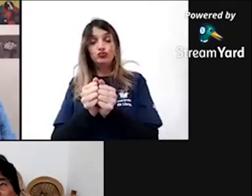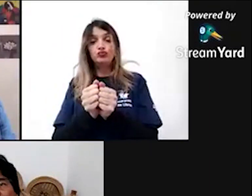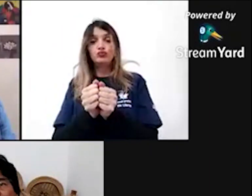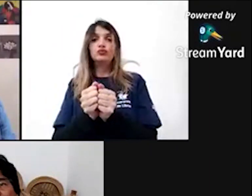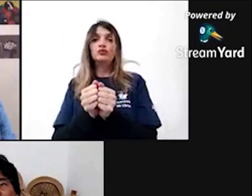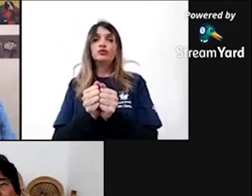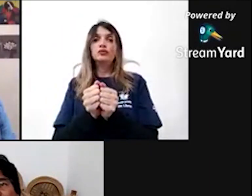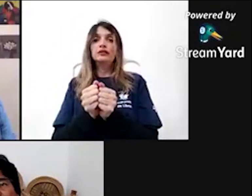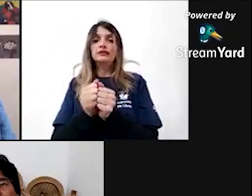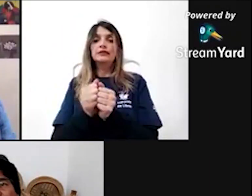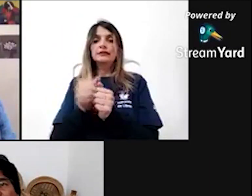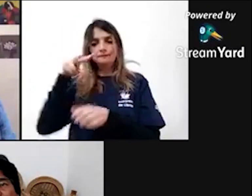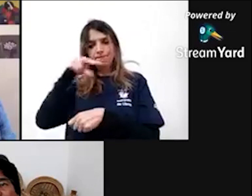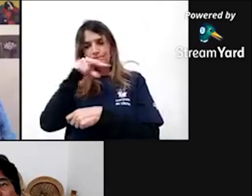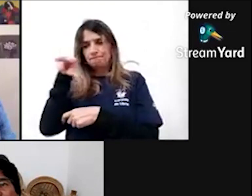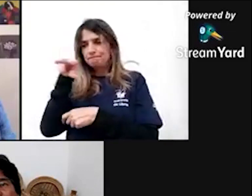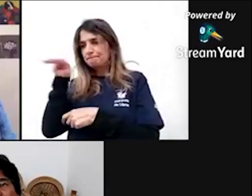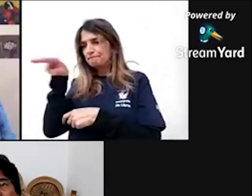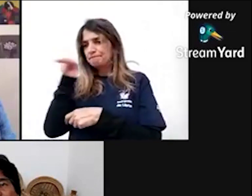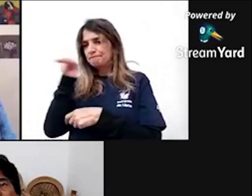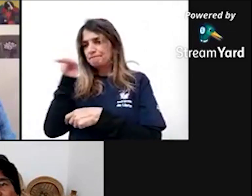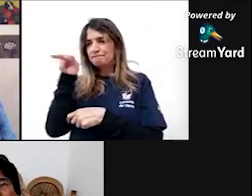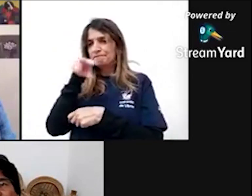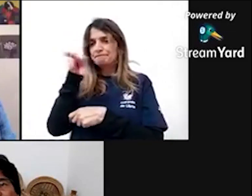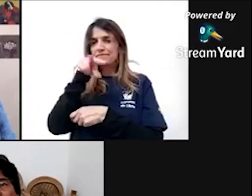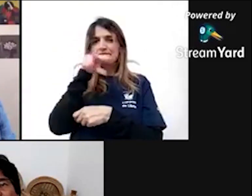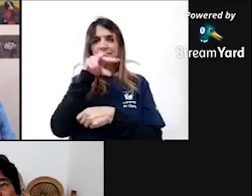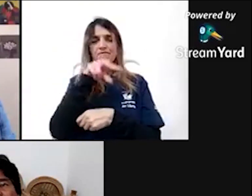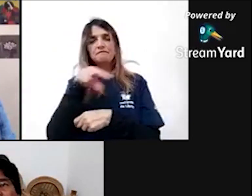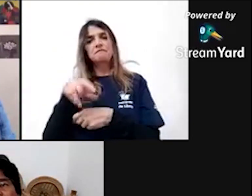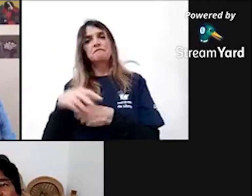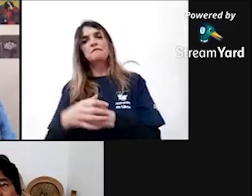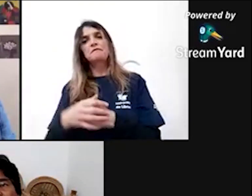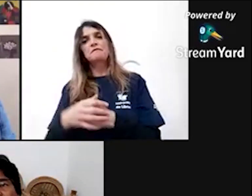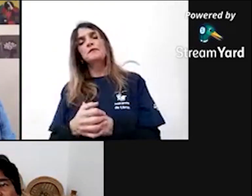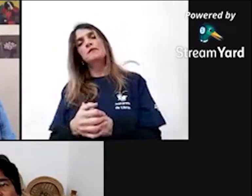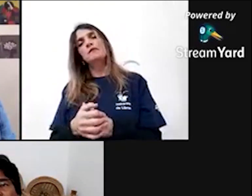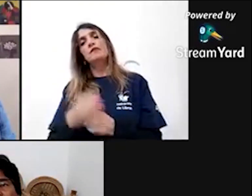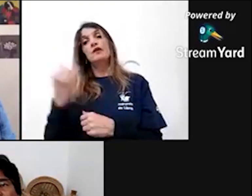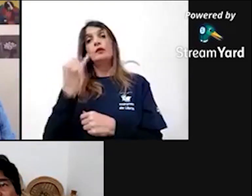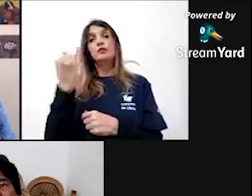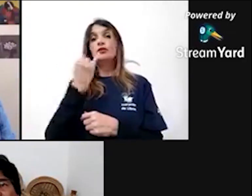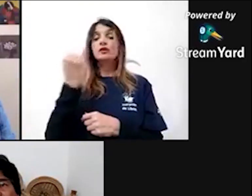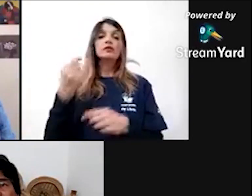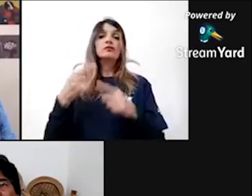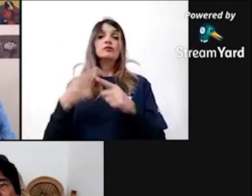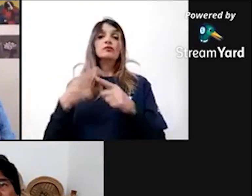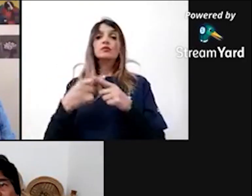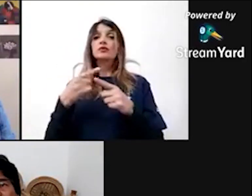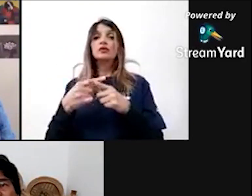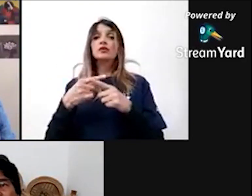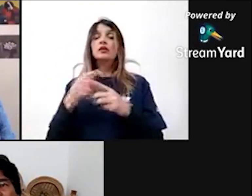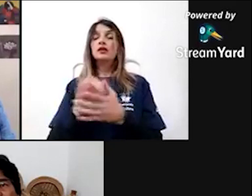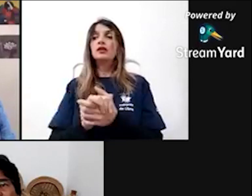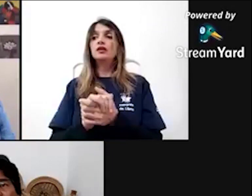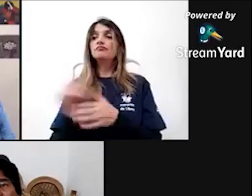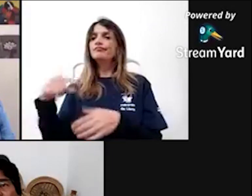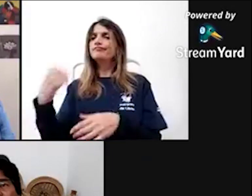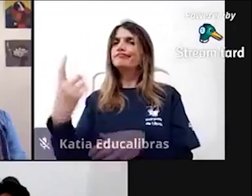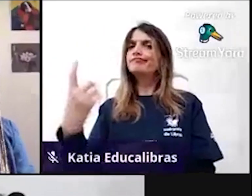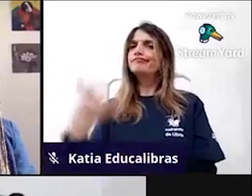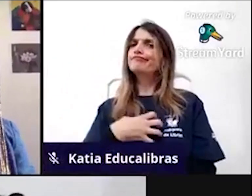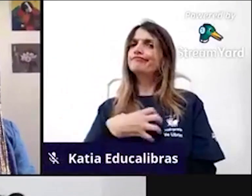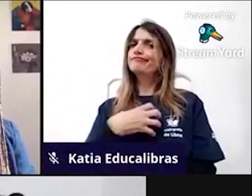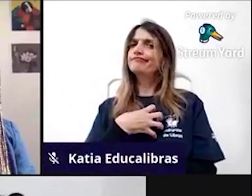que nos observam do seu lugar, né? É importante porque isso faz com que a gente, de fato,